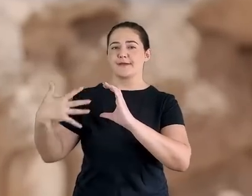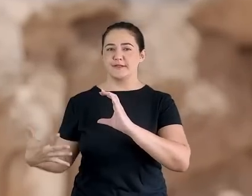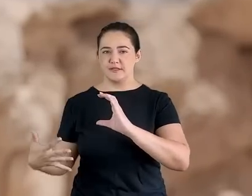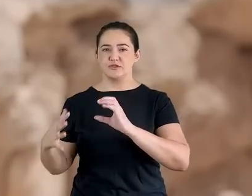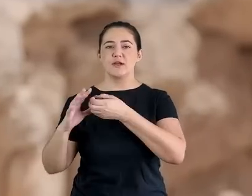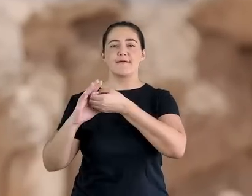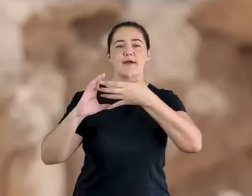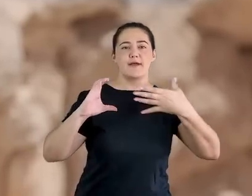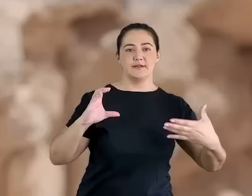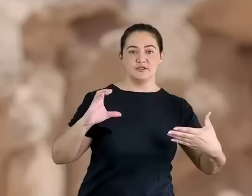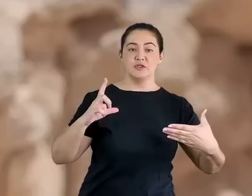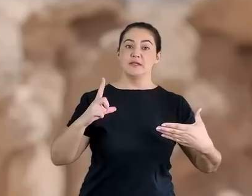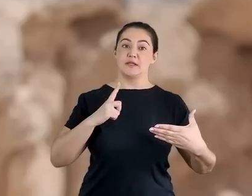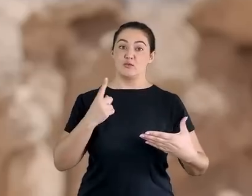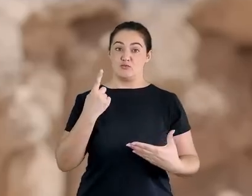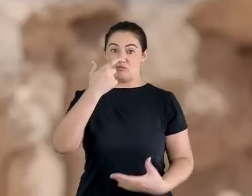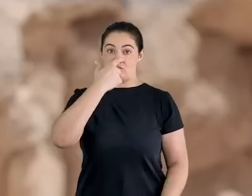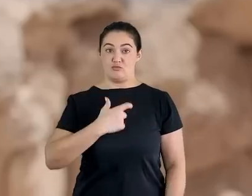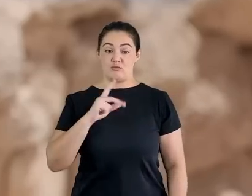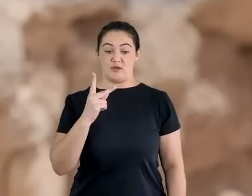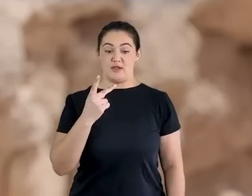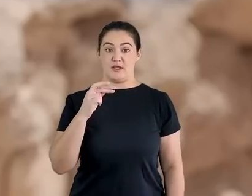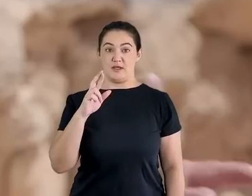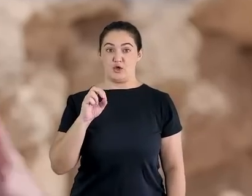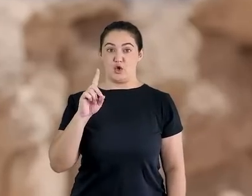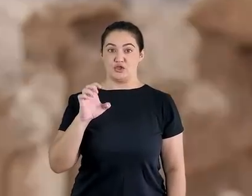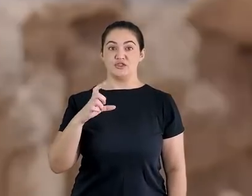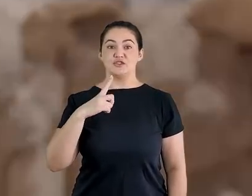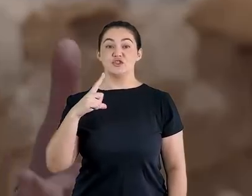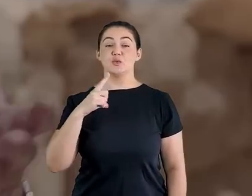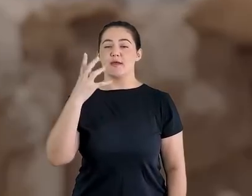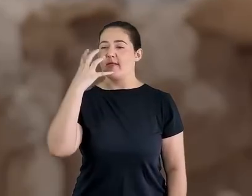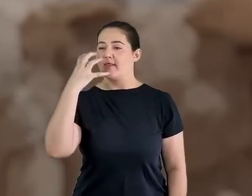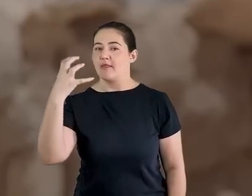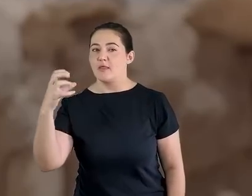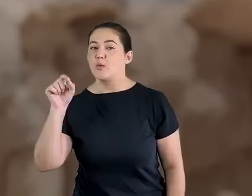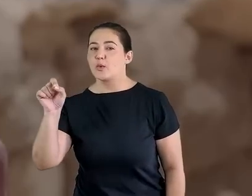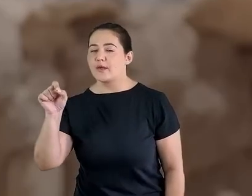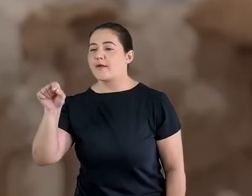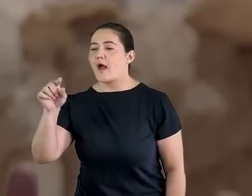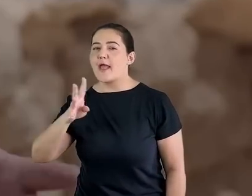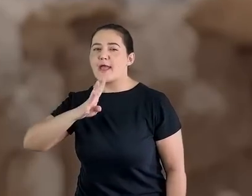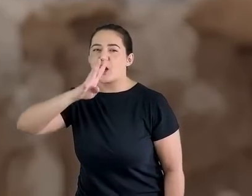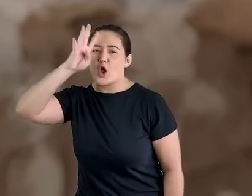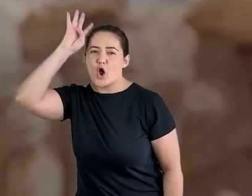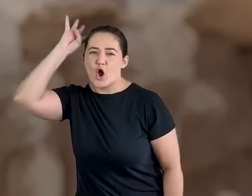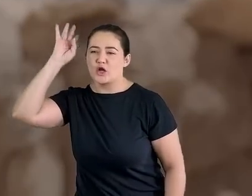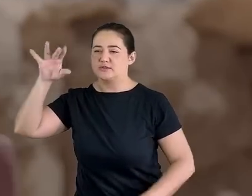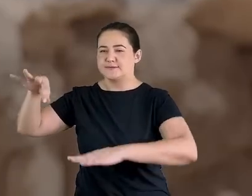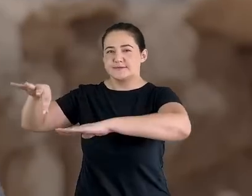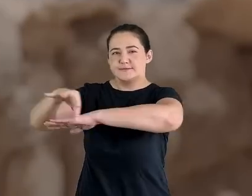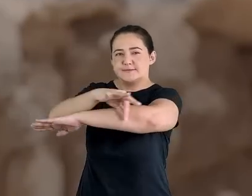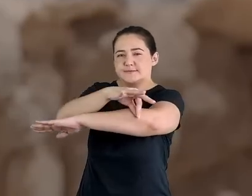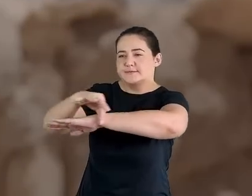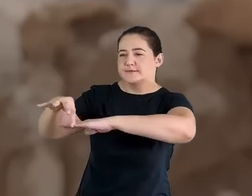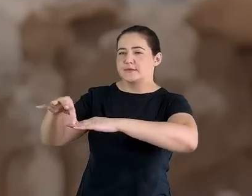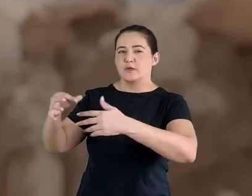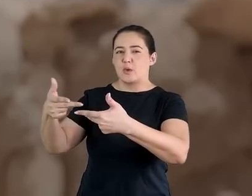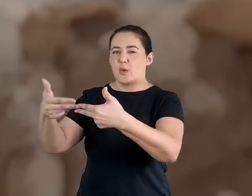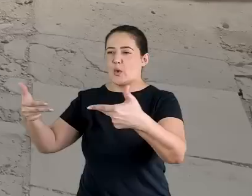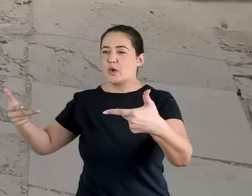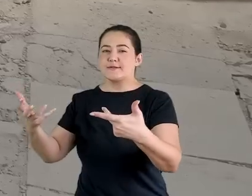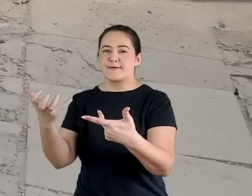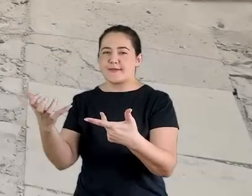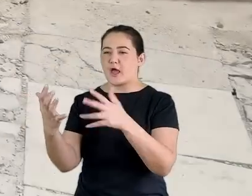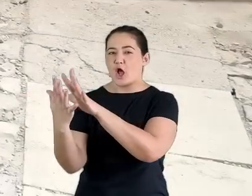lado, um grande admirador da cultura romana, imitando e introduzindo a cultura romana, e romanticamente a técnica e a decoração. E esse é um